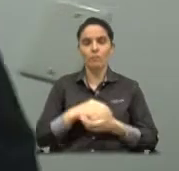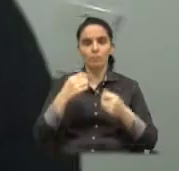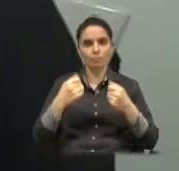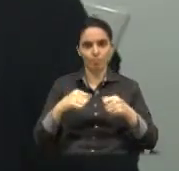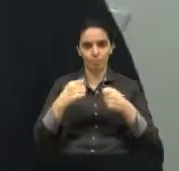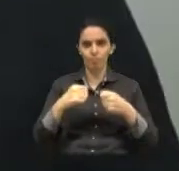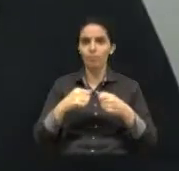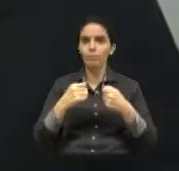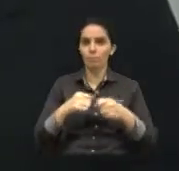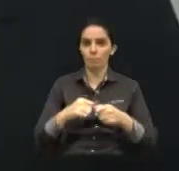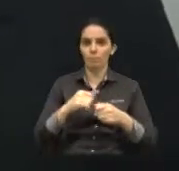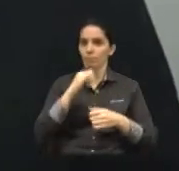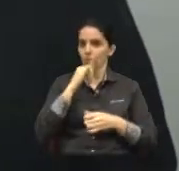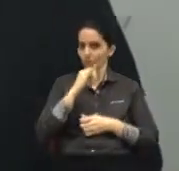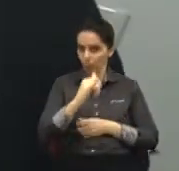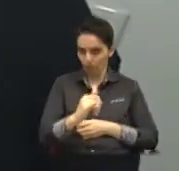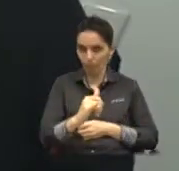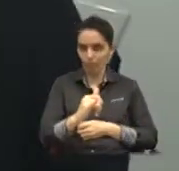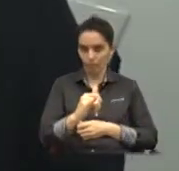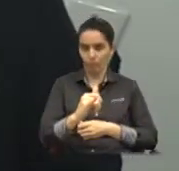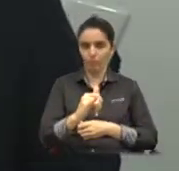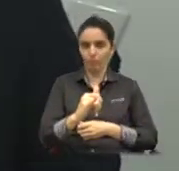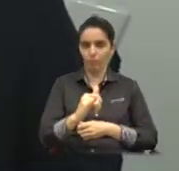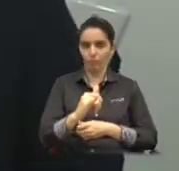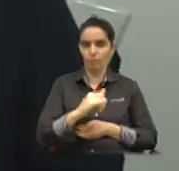de ressaltar